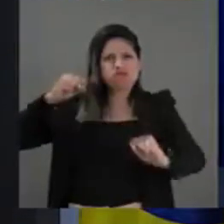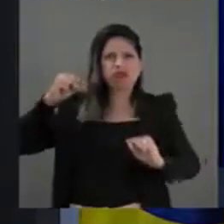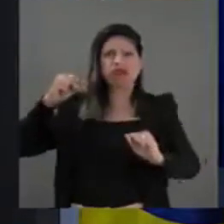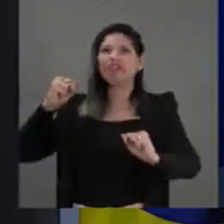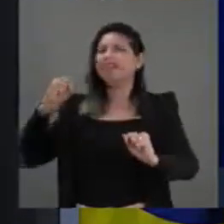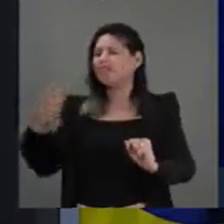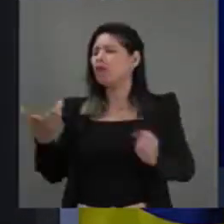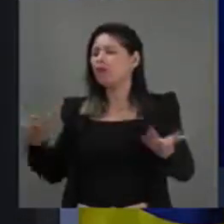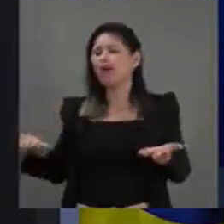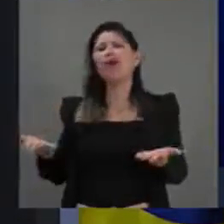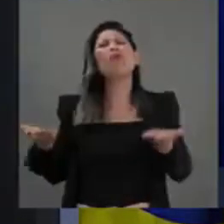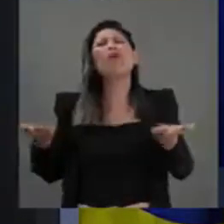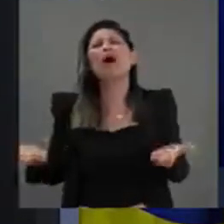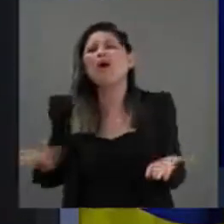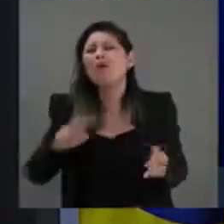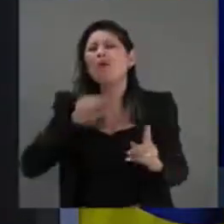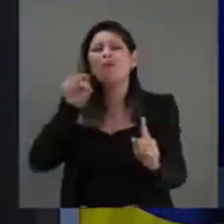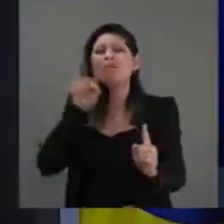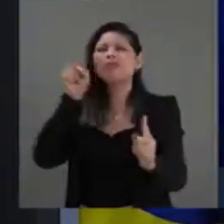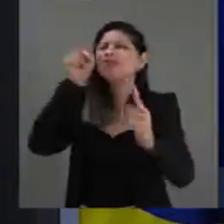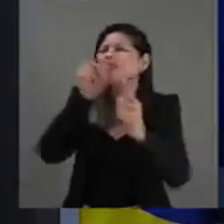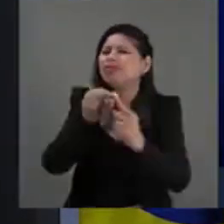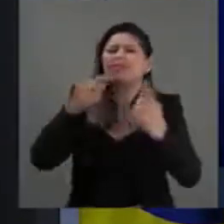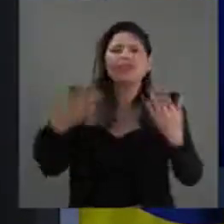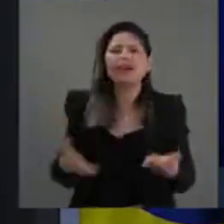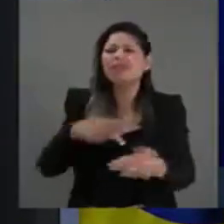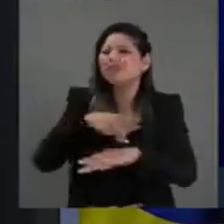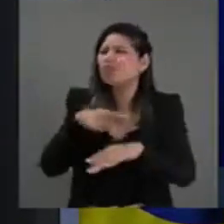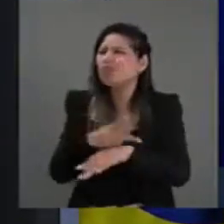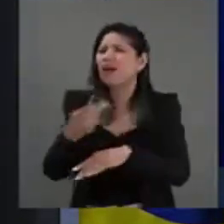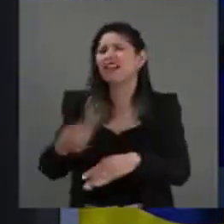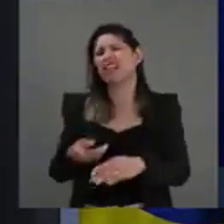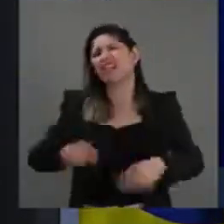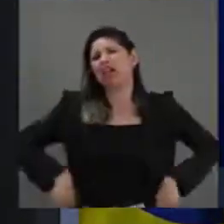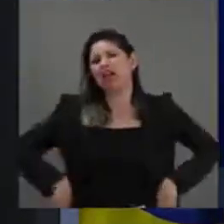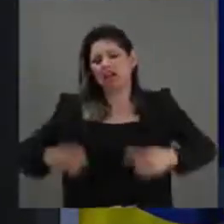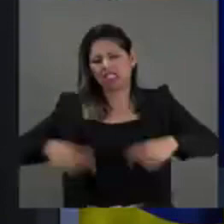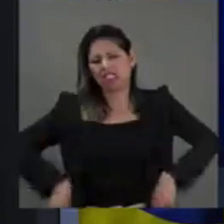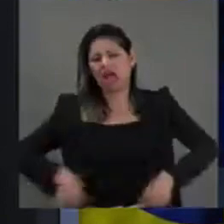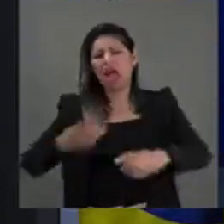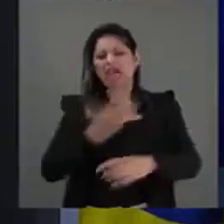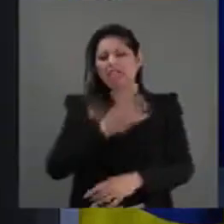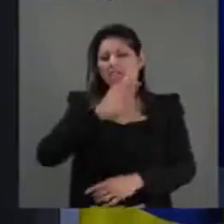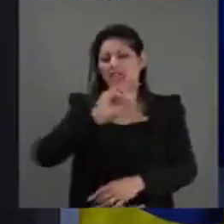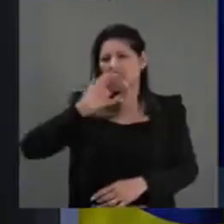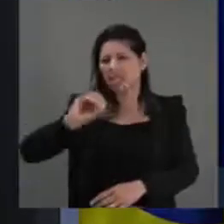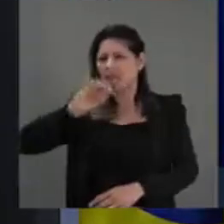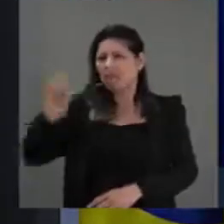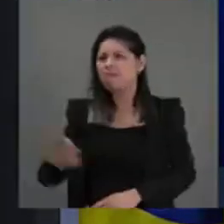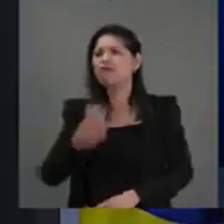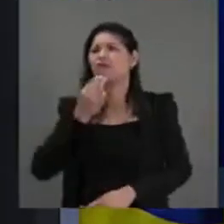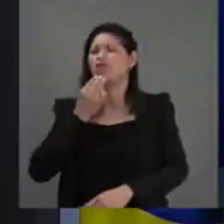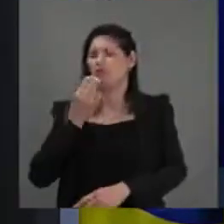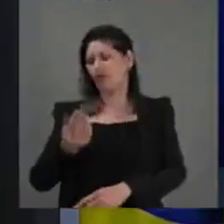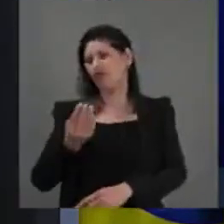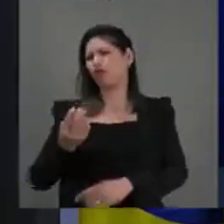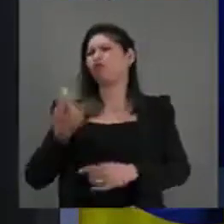Gastar 50 milhões de reais até agora com viagens internacionais, com imóveis caríssimos para o Palácio do